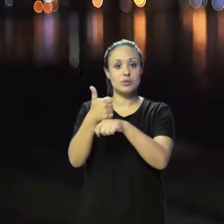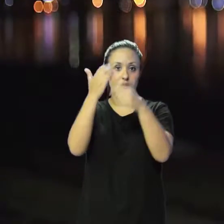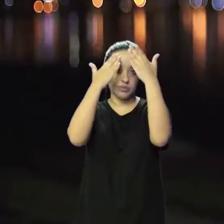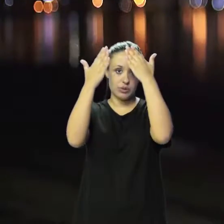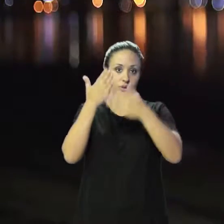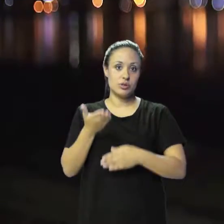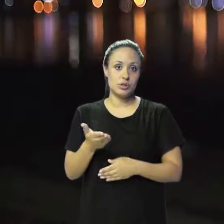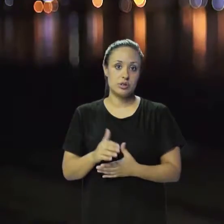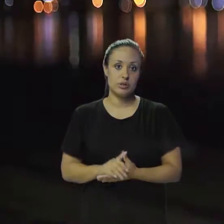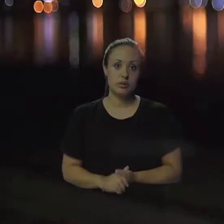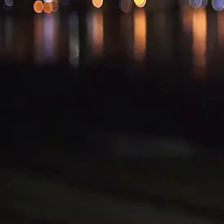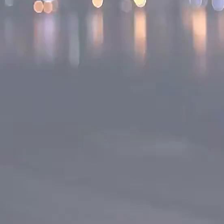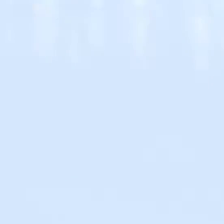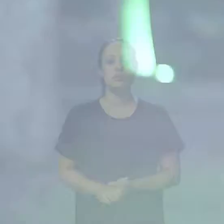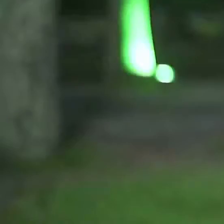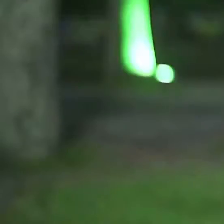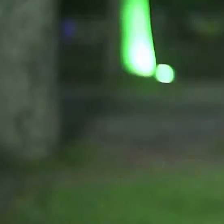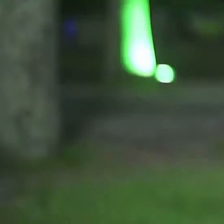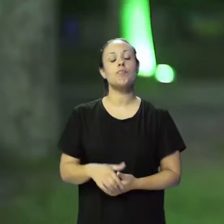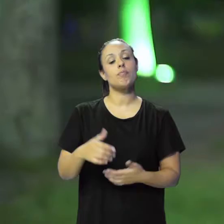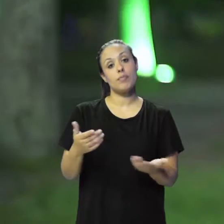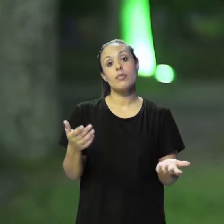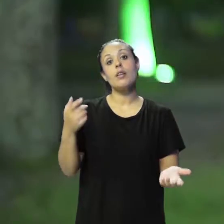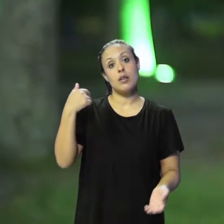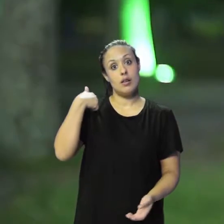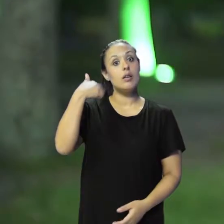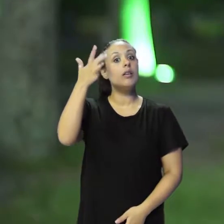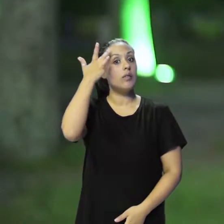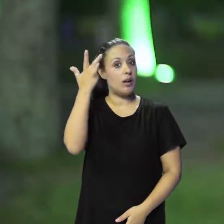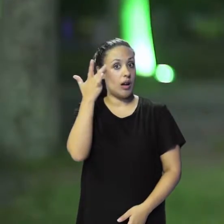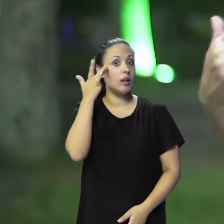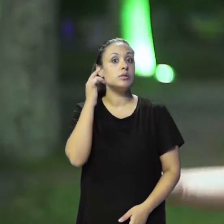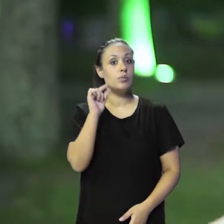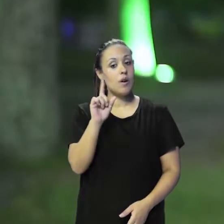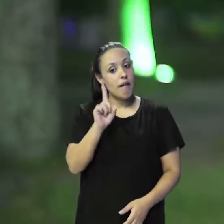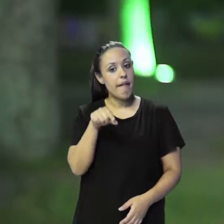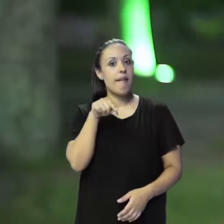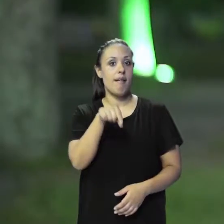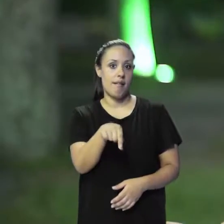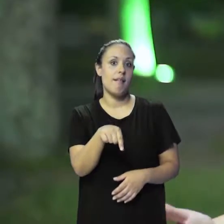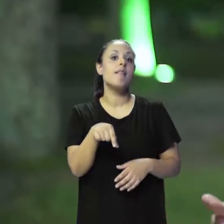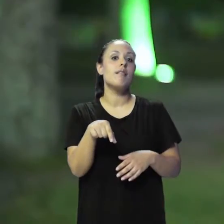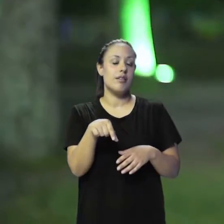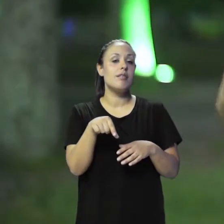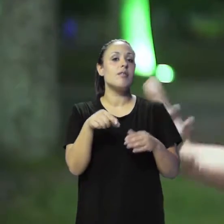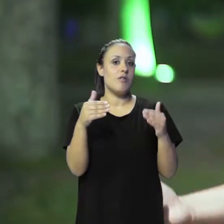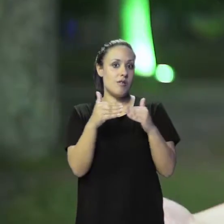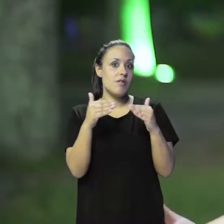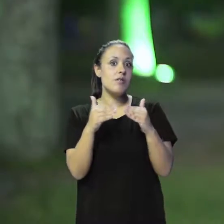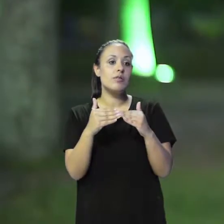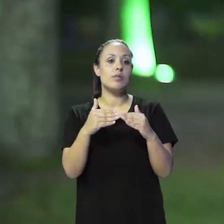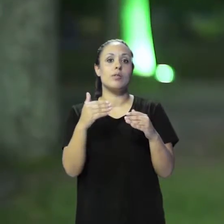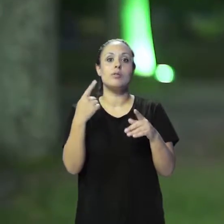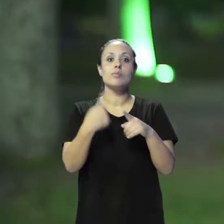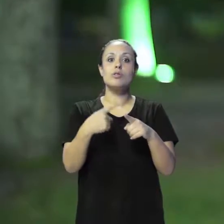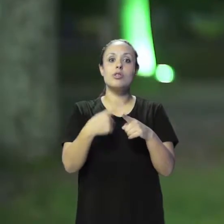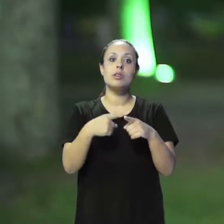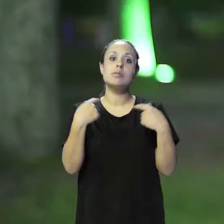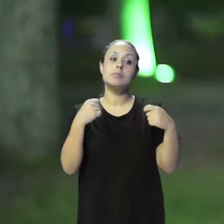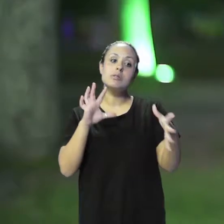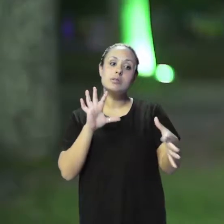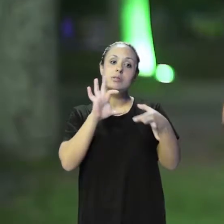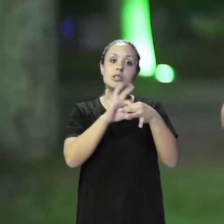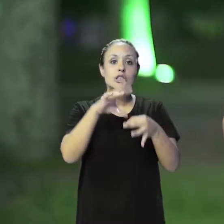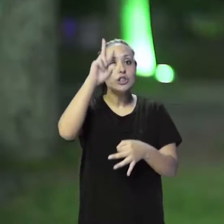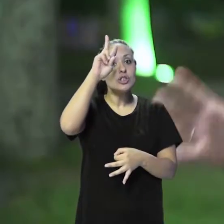profissional da psicologia. Eu acho que um pouco é isso, a gente se identificar com a história indígena, com as histórias